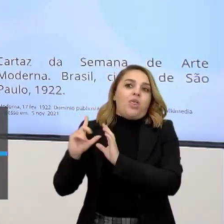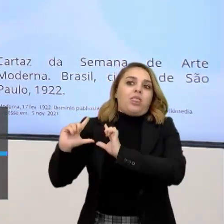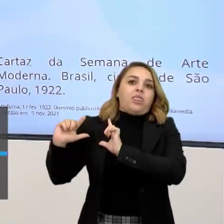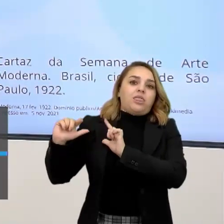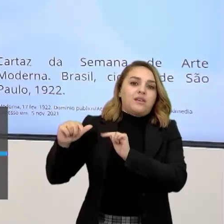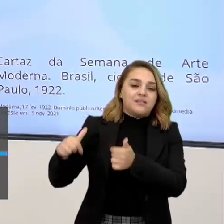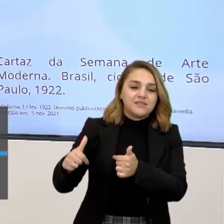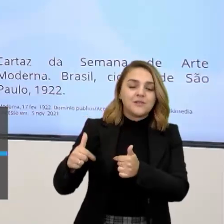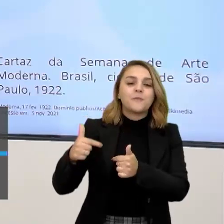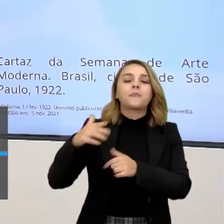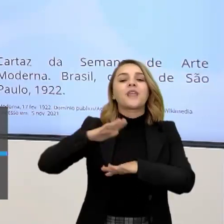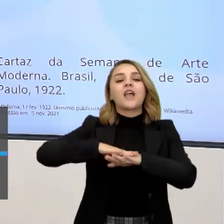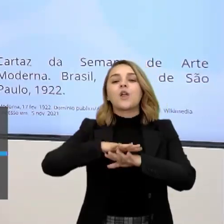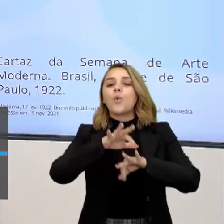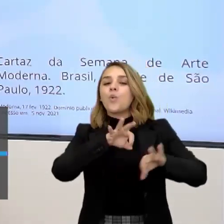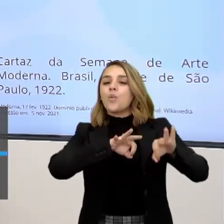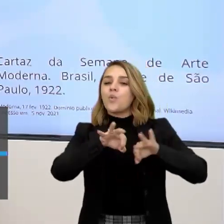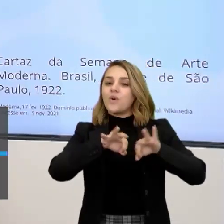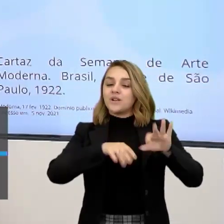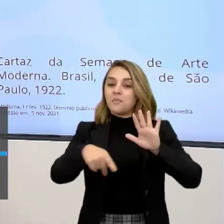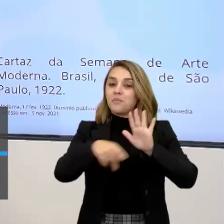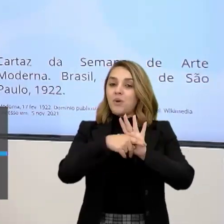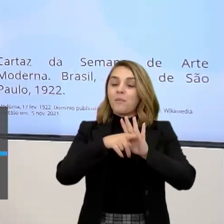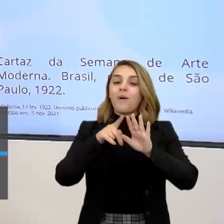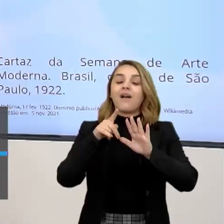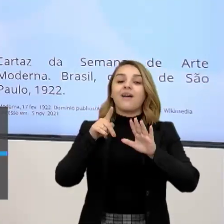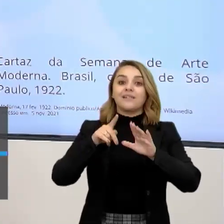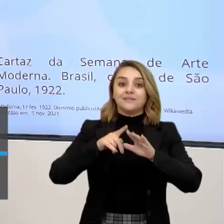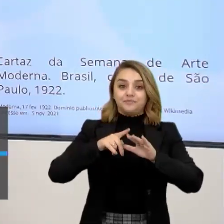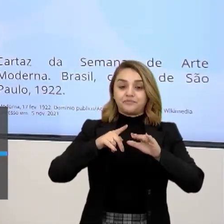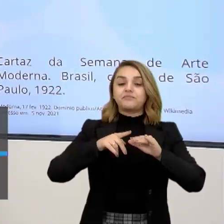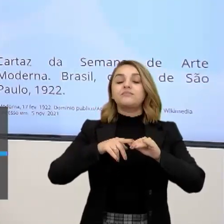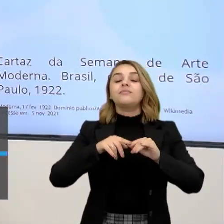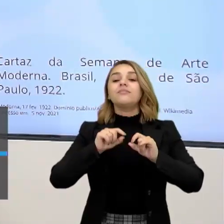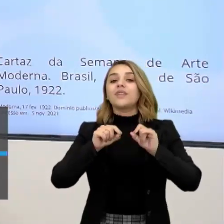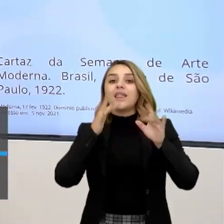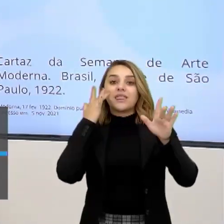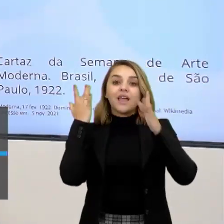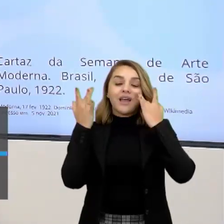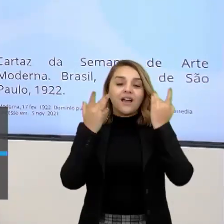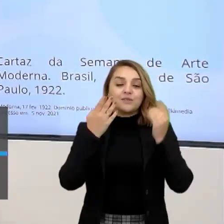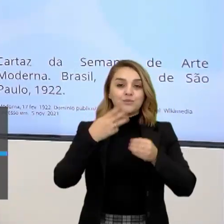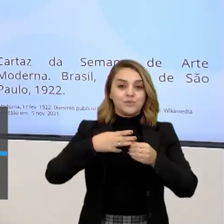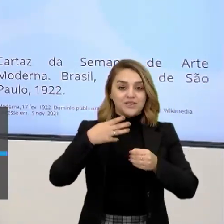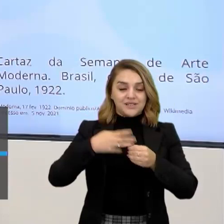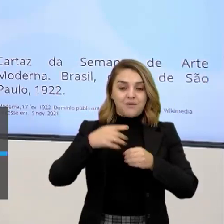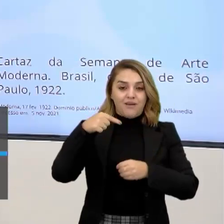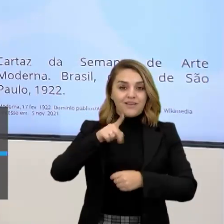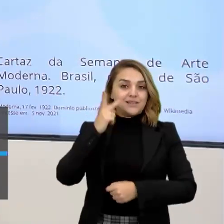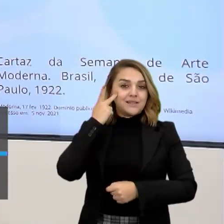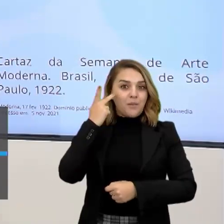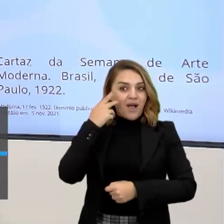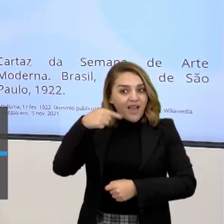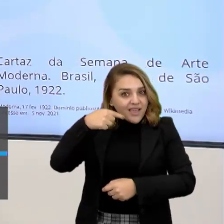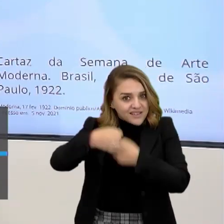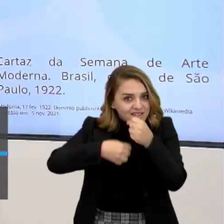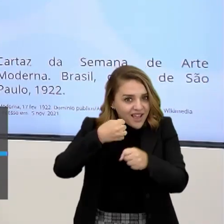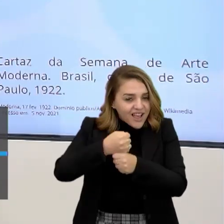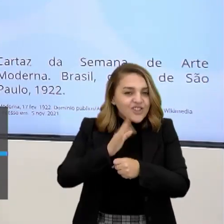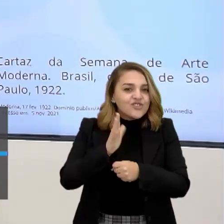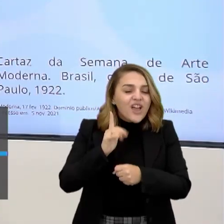Moderna no Teatro Municipal de São Paulo. Esse ano faz 100 anos, gente, 100 anos. Aliás, vai lá no